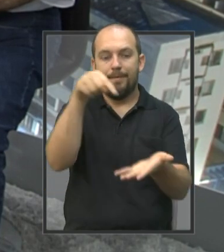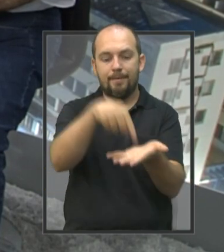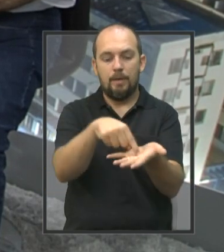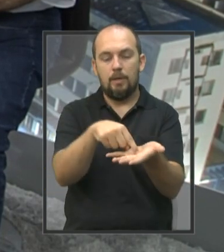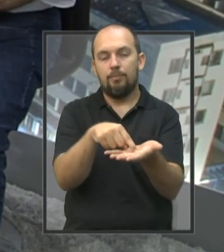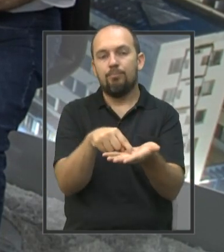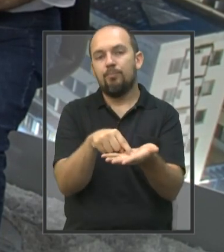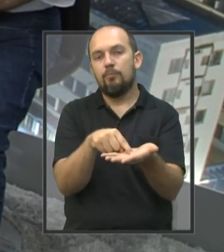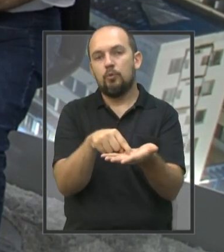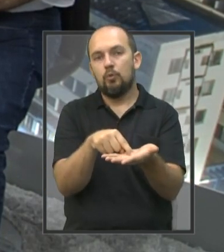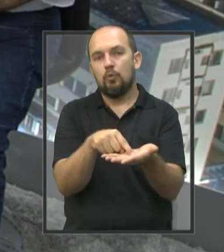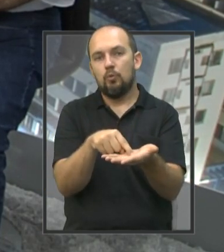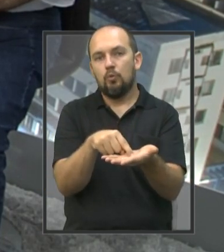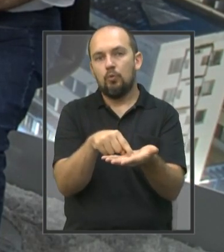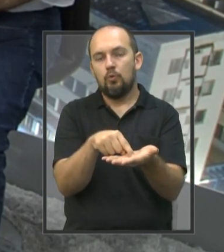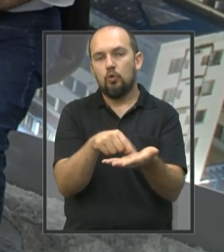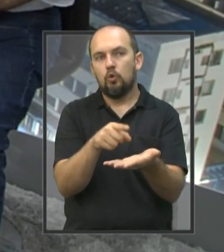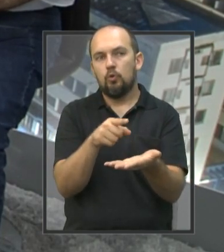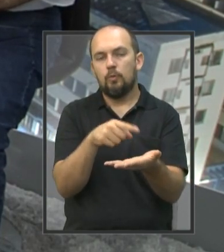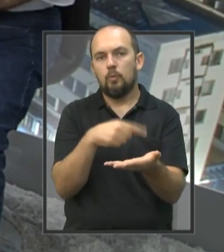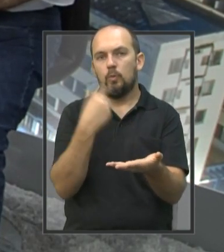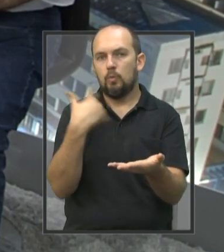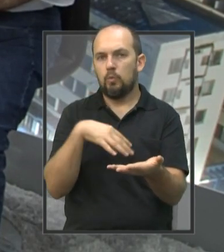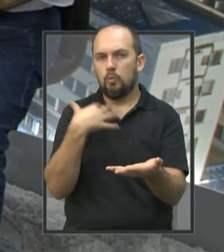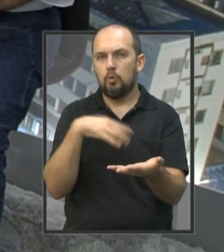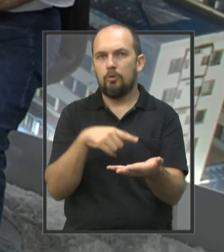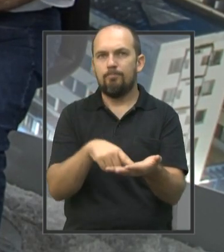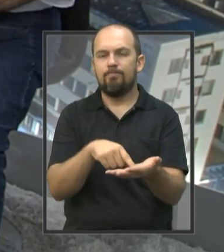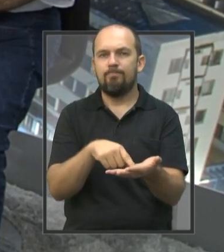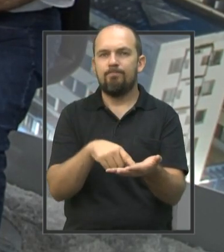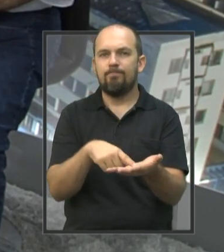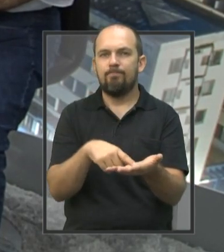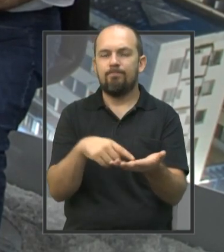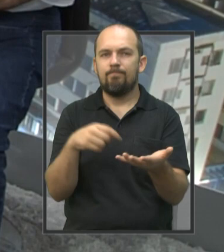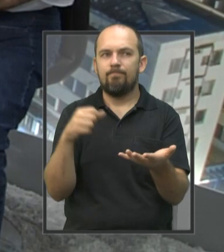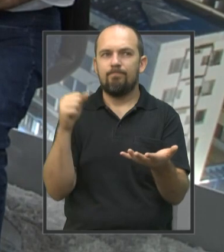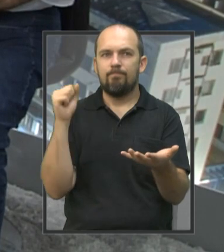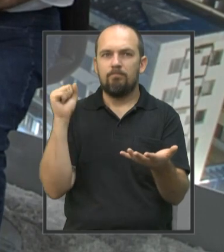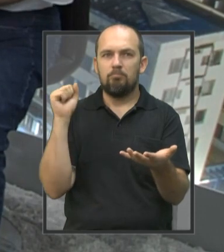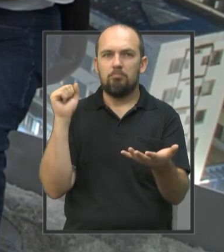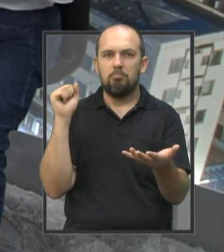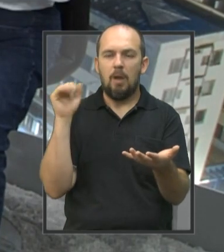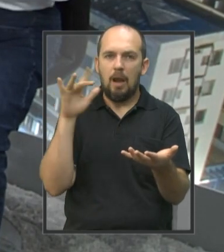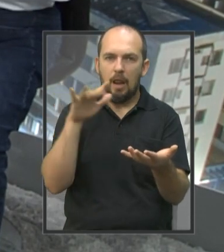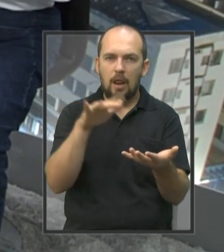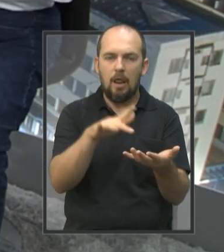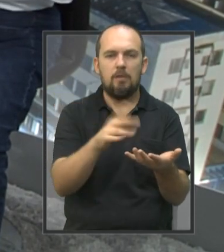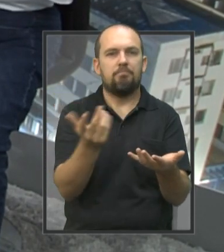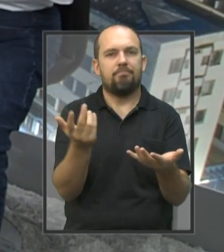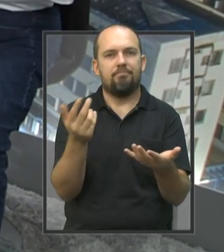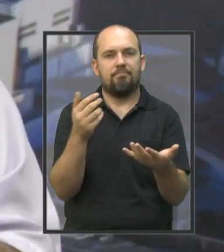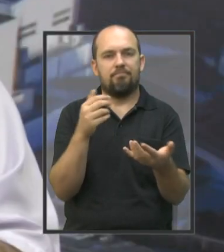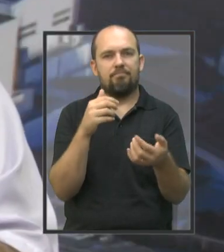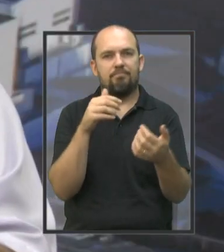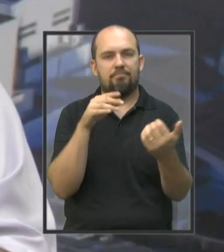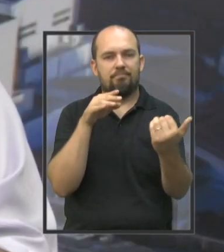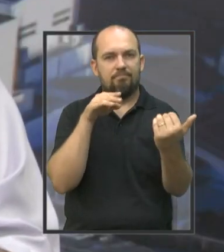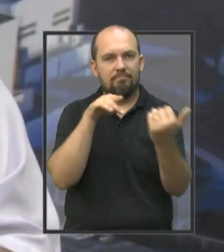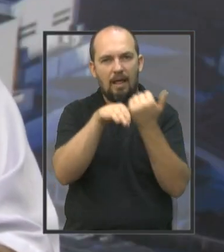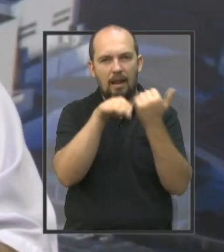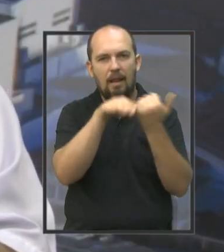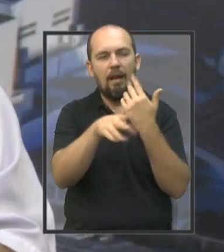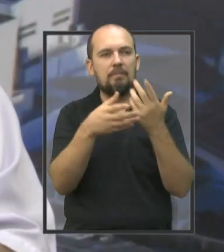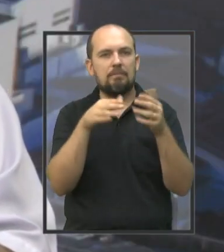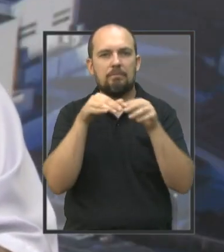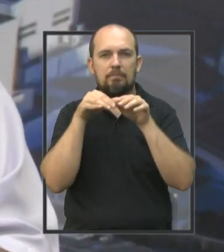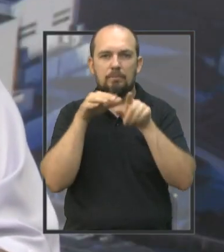ponto de muito aglomeração de pessoas. Movimento. É pessoas que vão consultar,